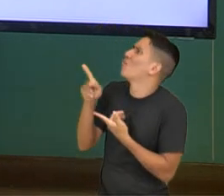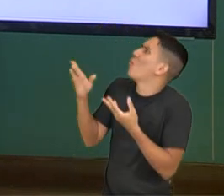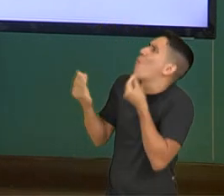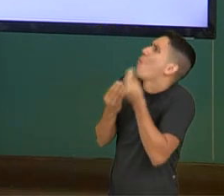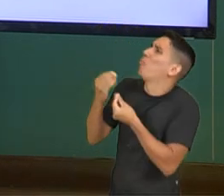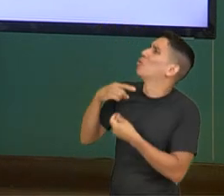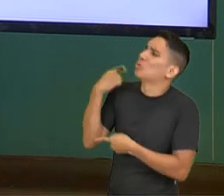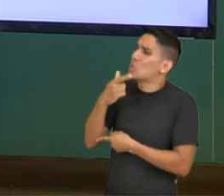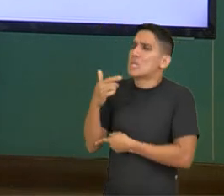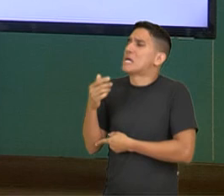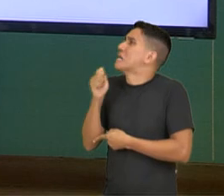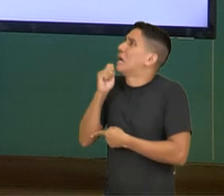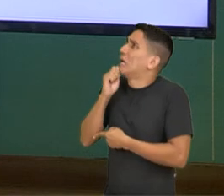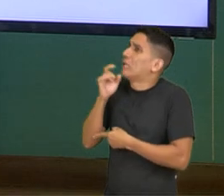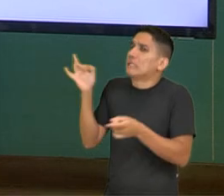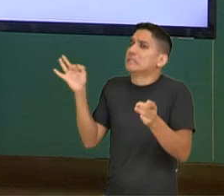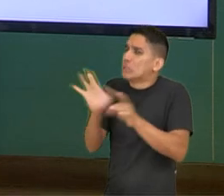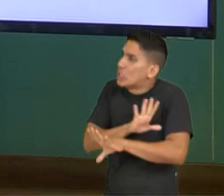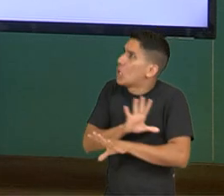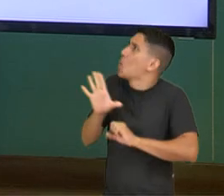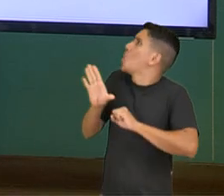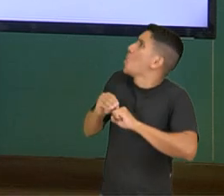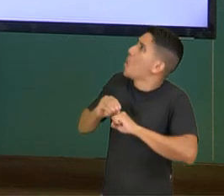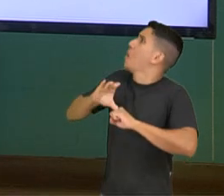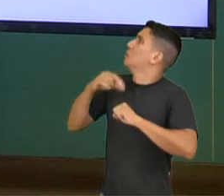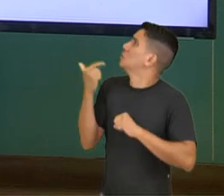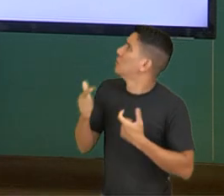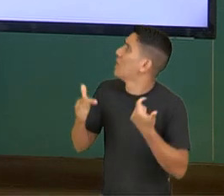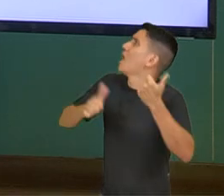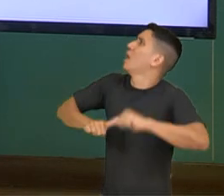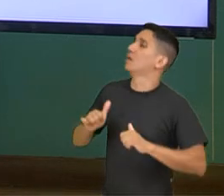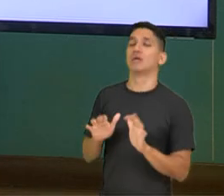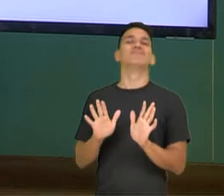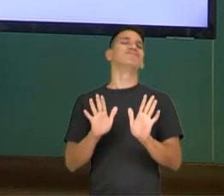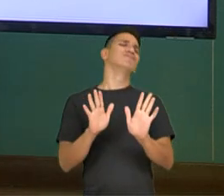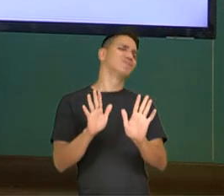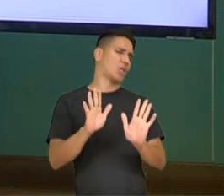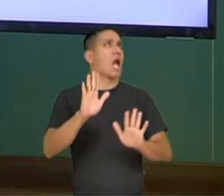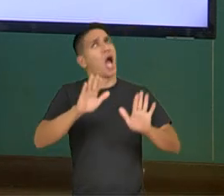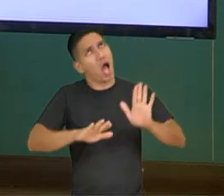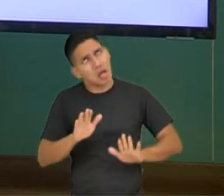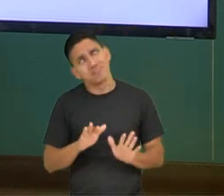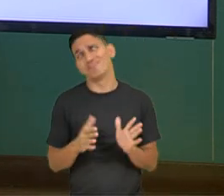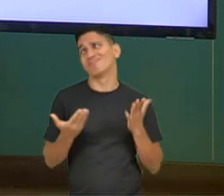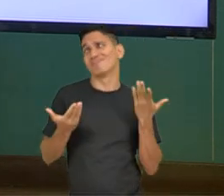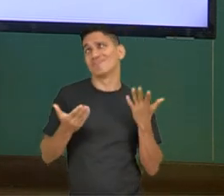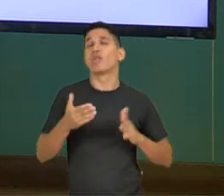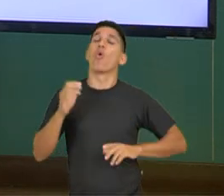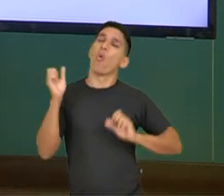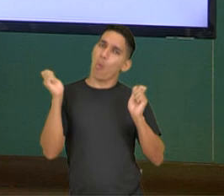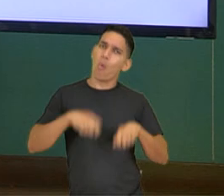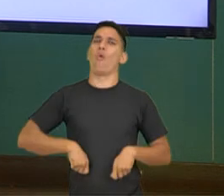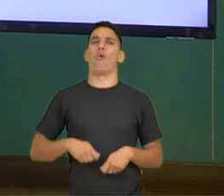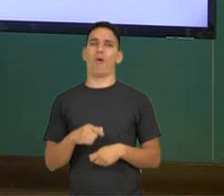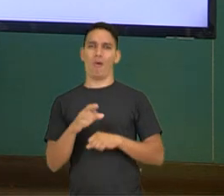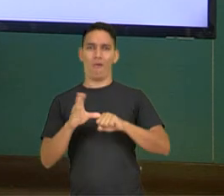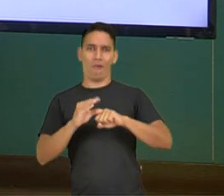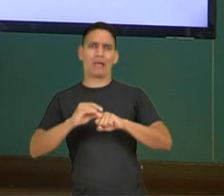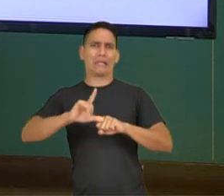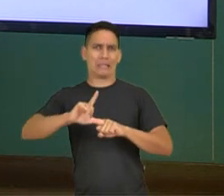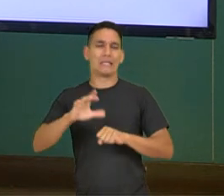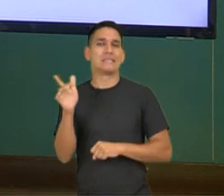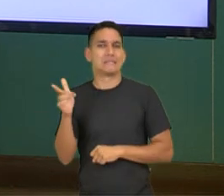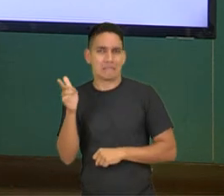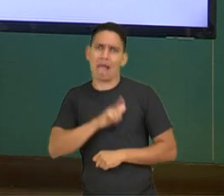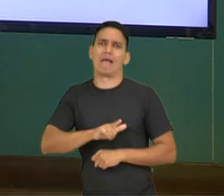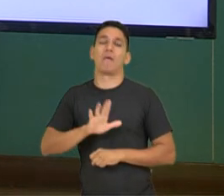não conhecemos bem essas reações químicas? Sim, até a gente conhece relativamente, mas não dominamos. Tanto é que você sabe